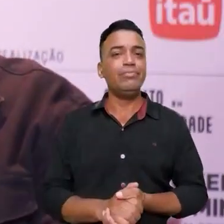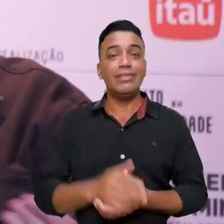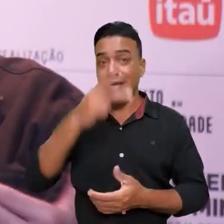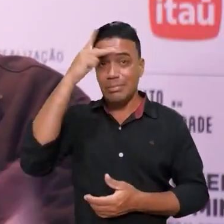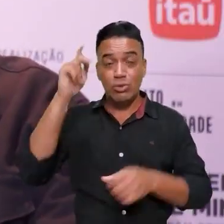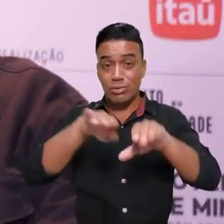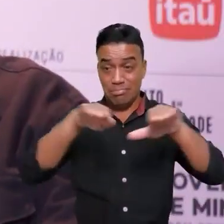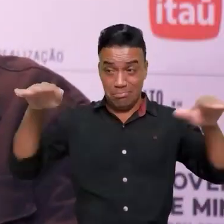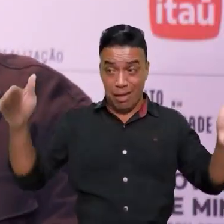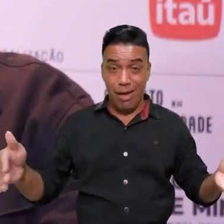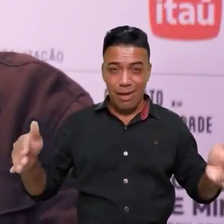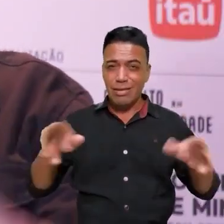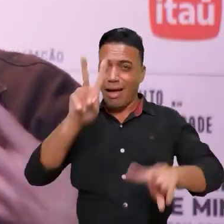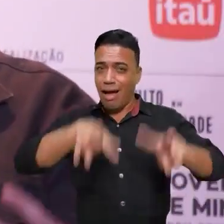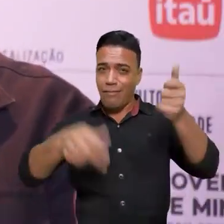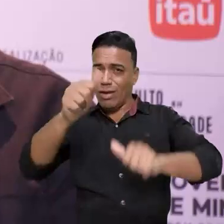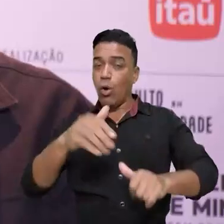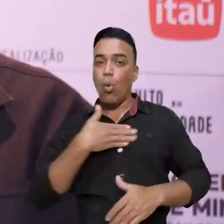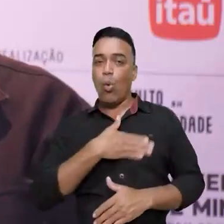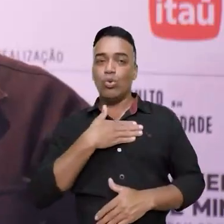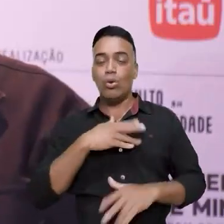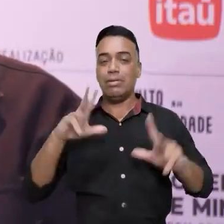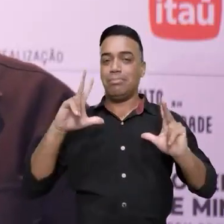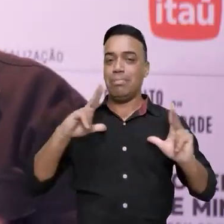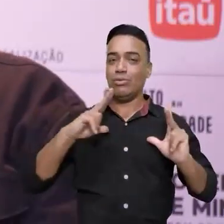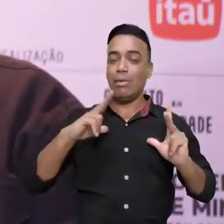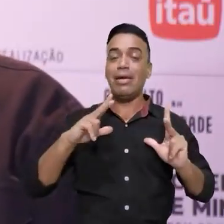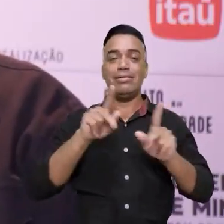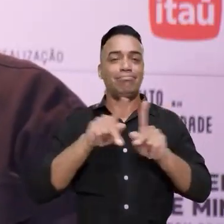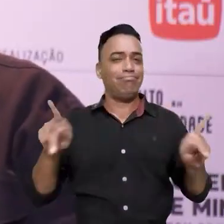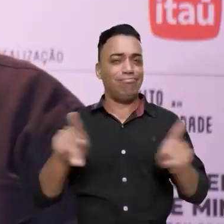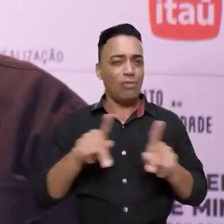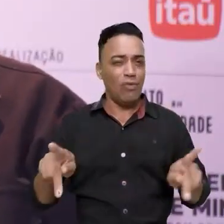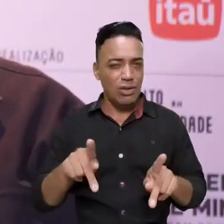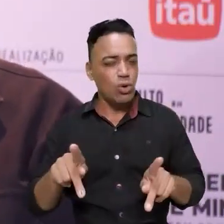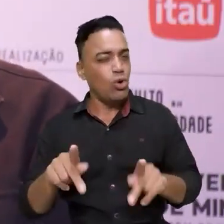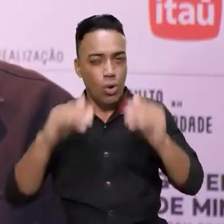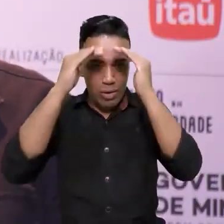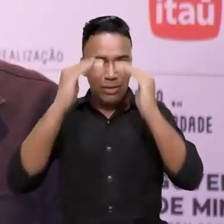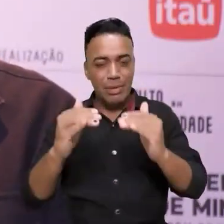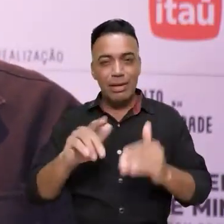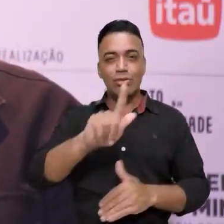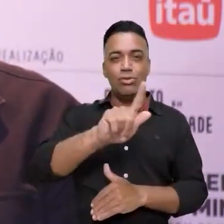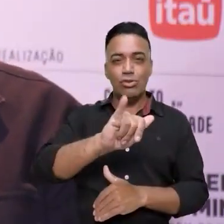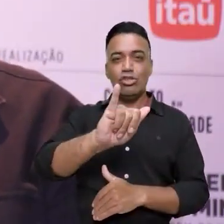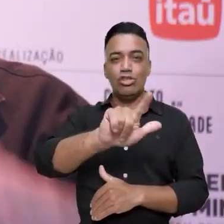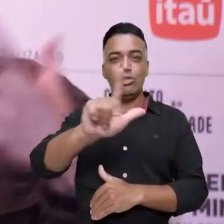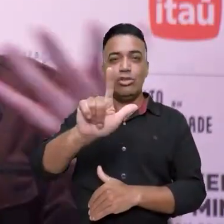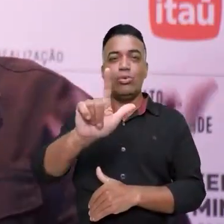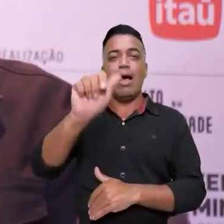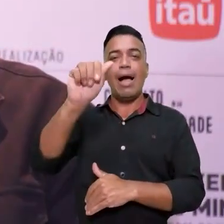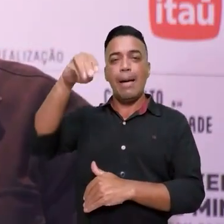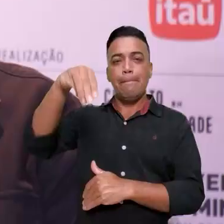na banca gostou, mas particularmente um professor porque eu tenho profundo respeito, chamado Gil Amâncio, que